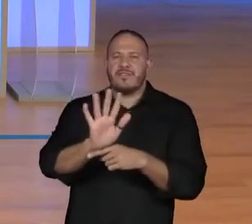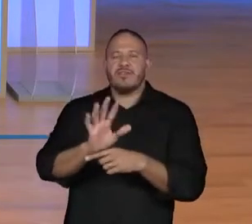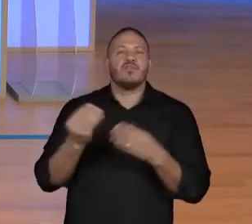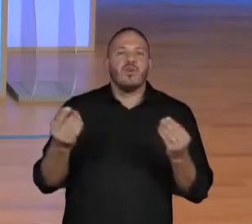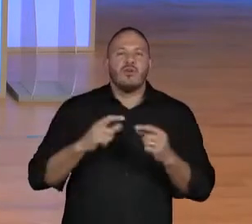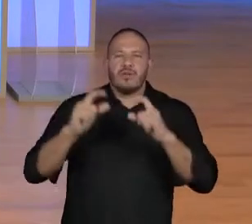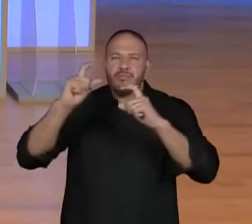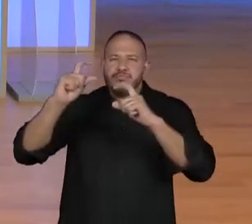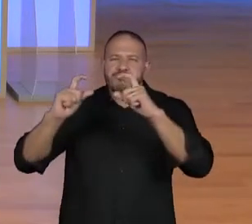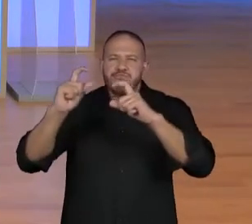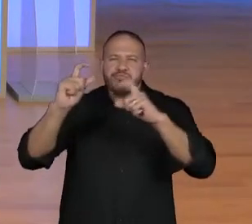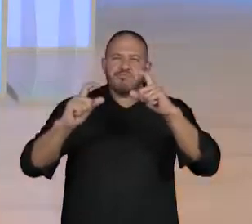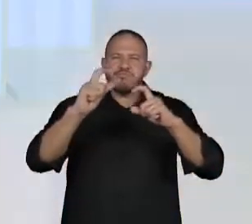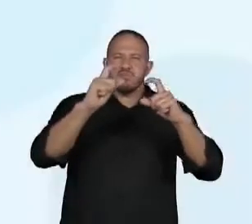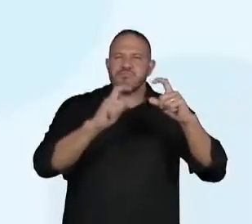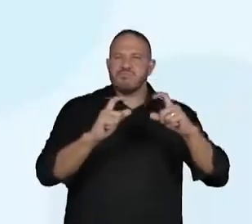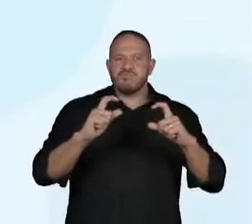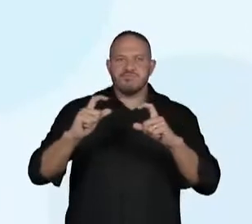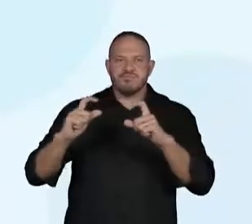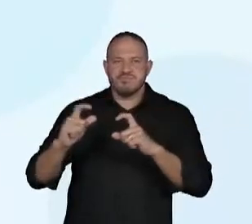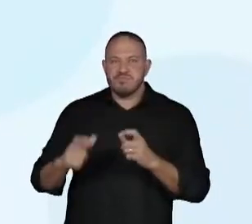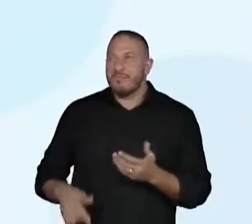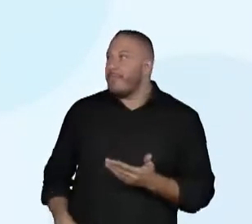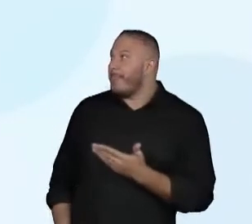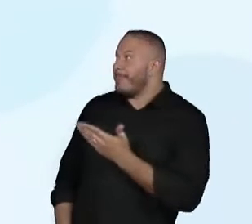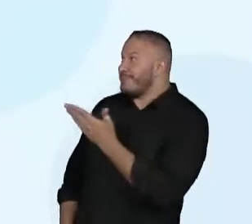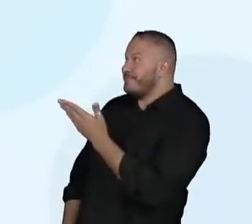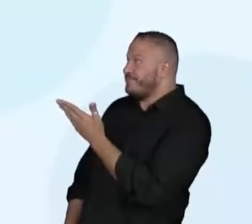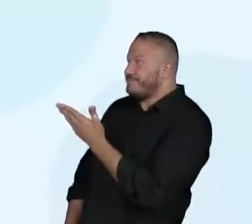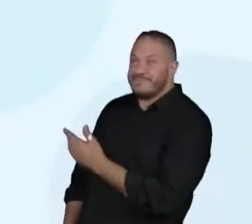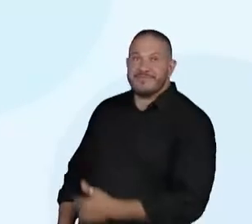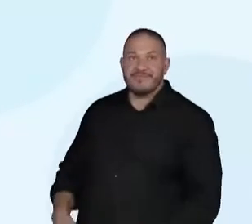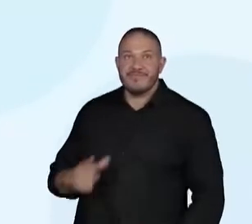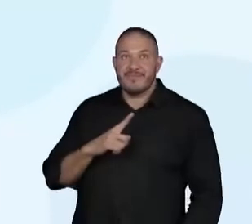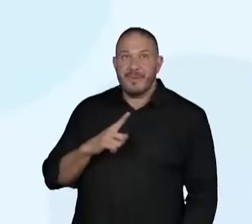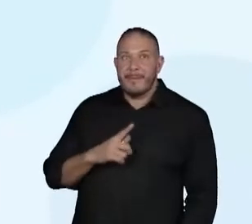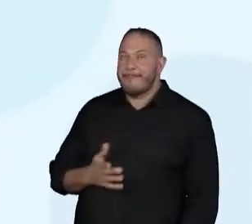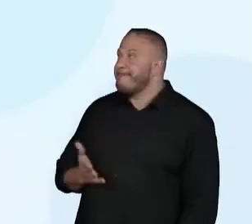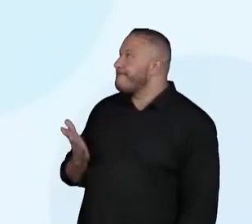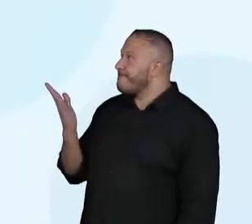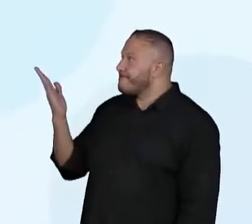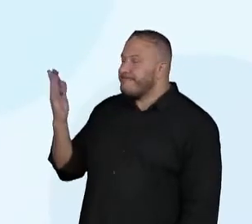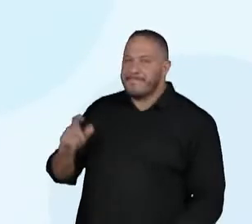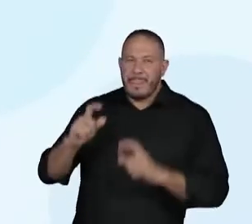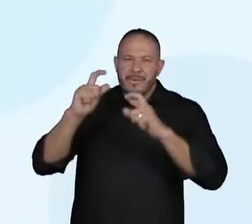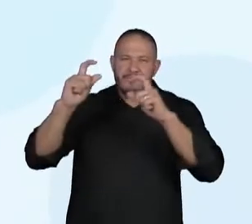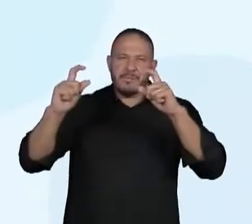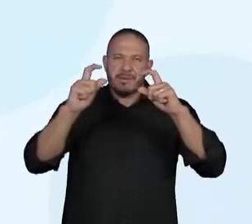pixels. E aí a gente trouxe aqui, olha lá, os